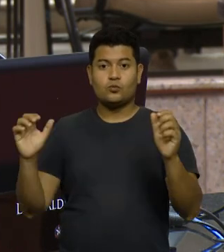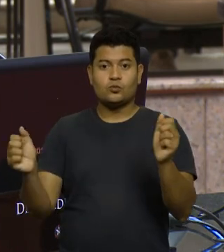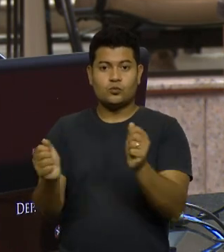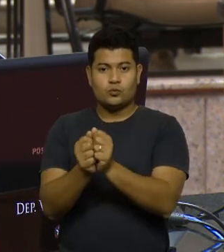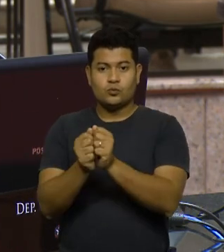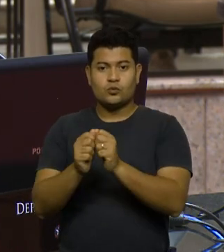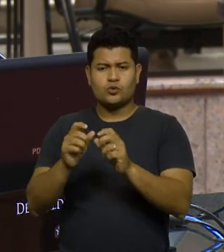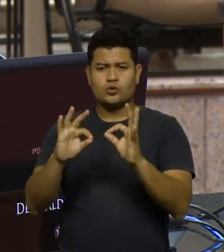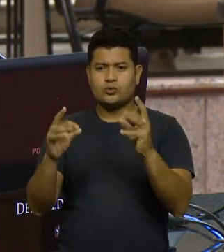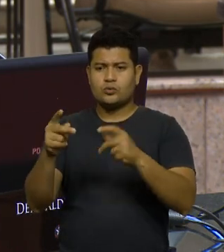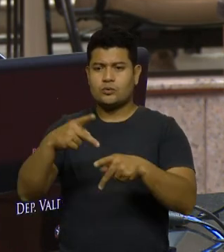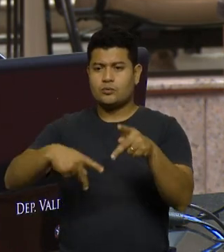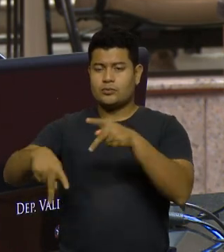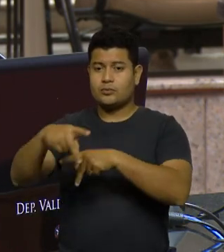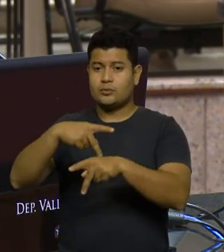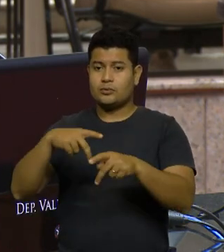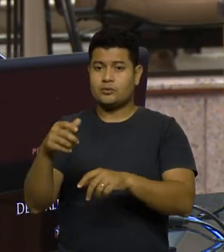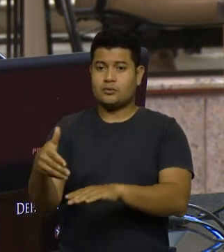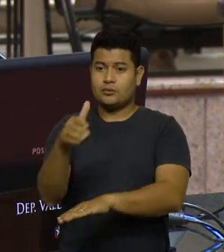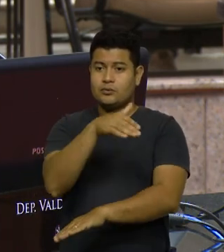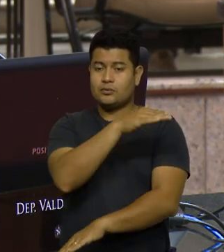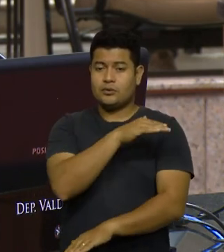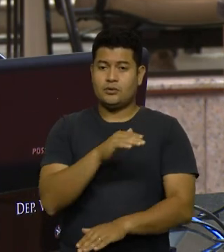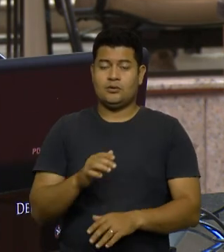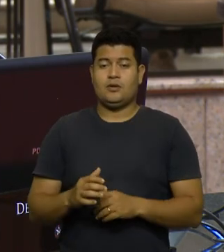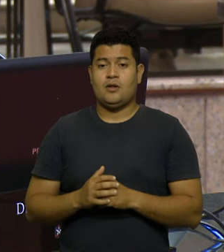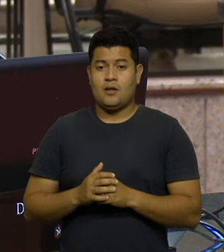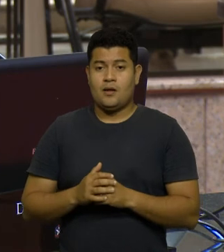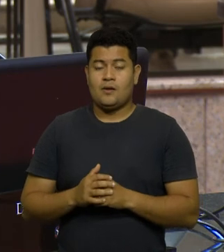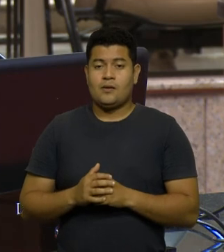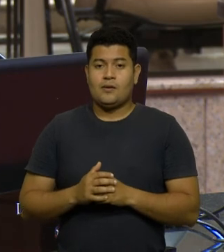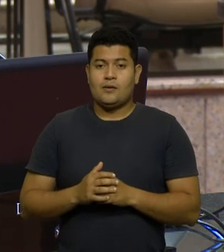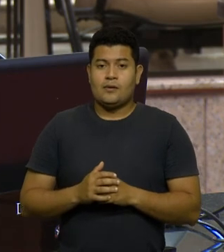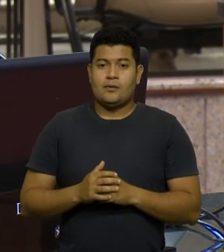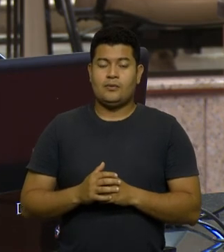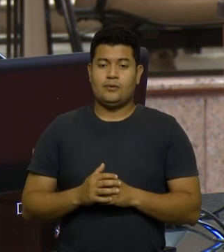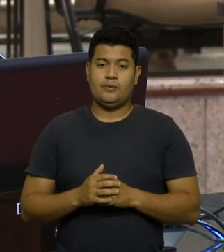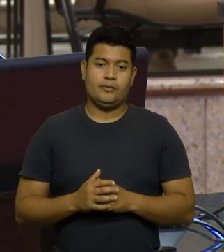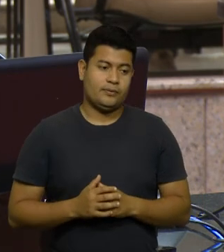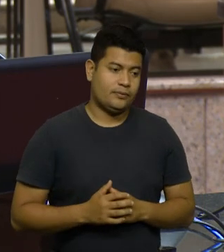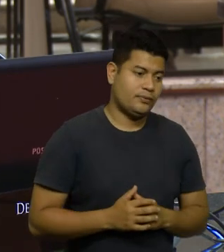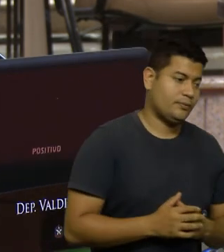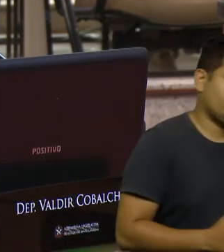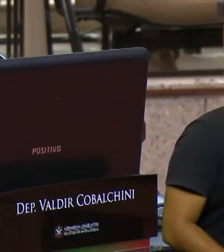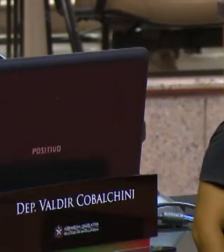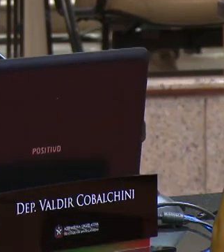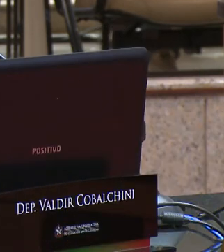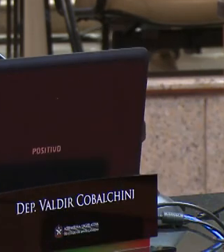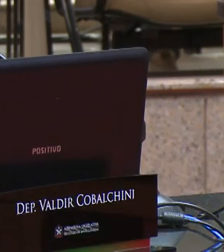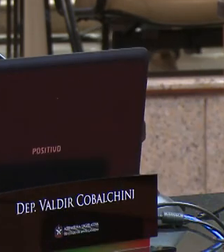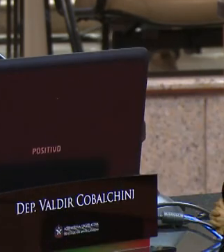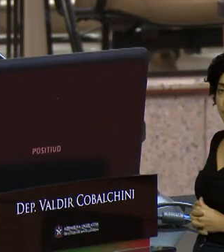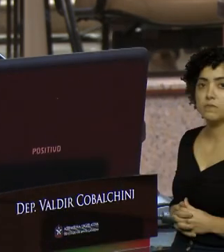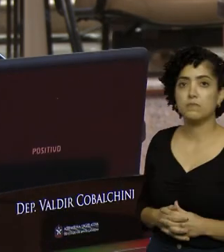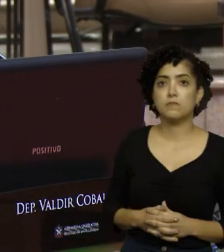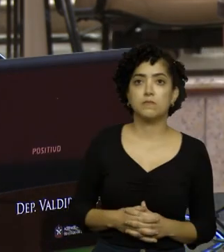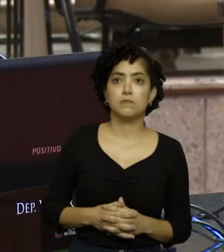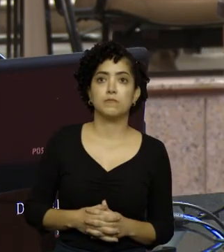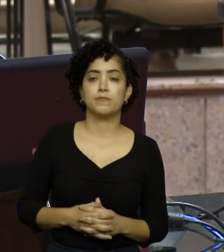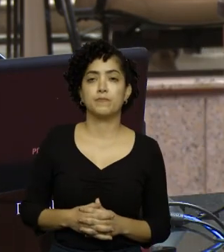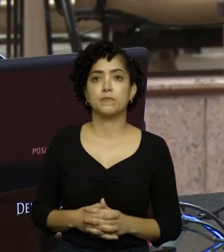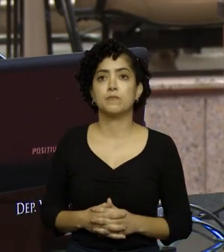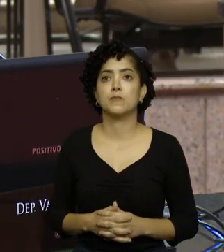região serrana e de Santa Catarina, para conferir o crescimento desse município que